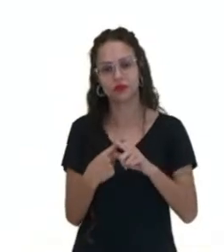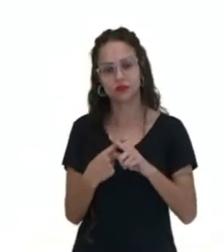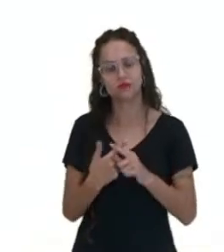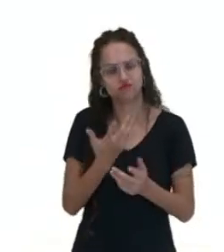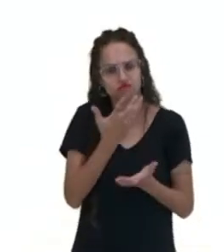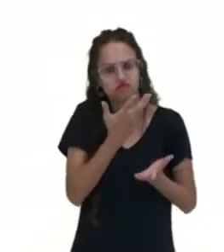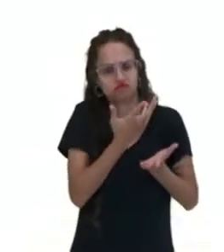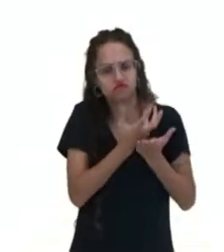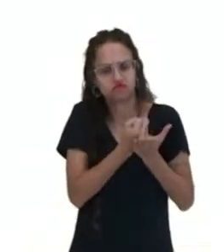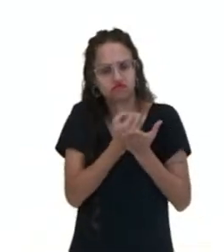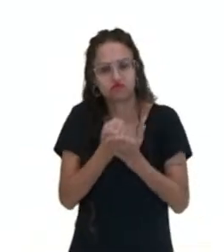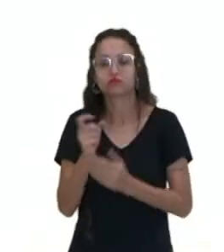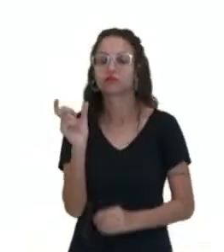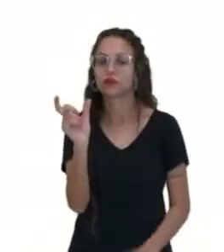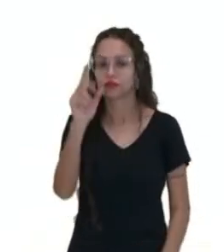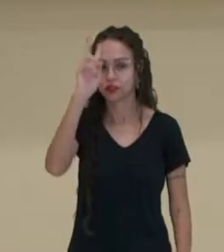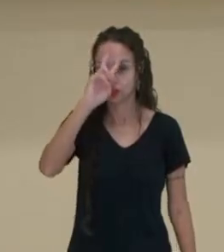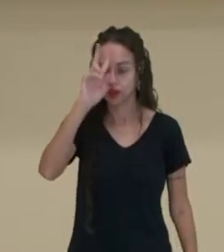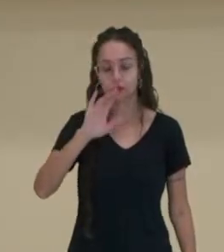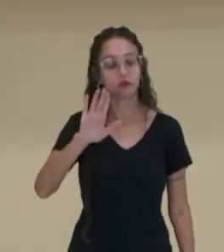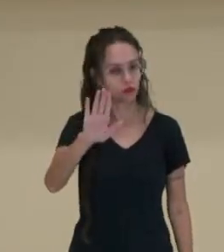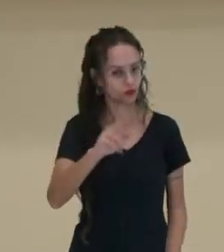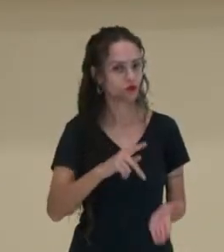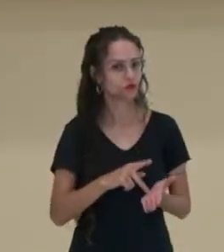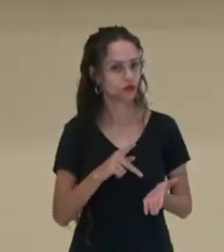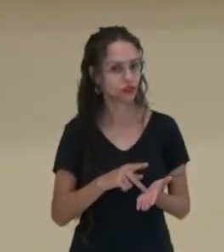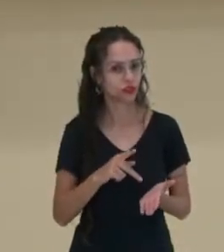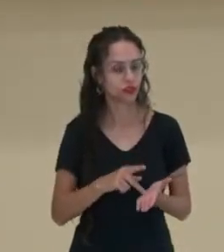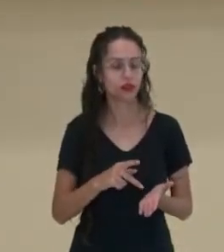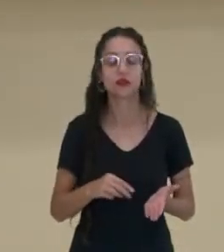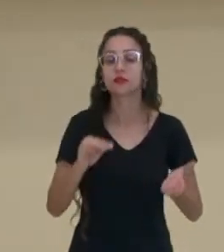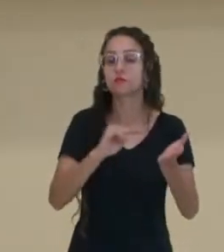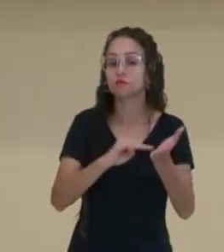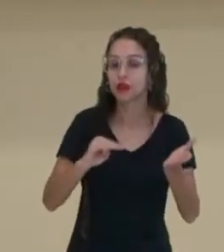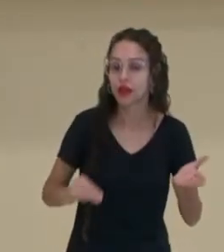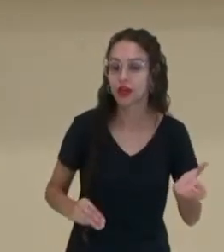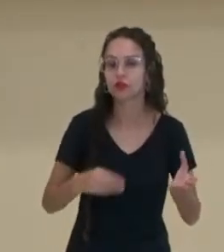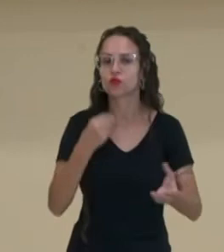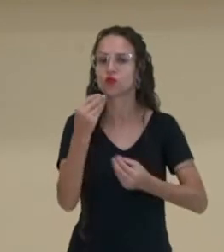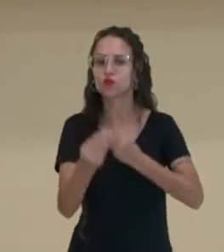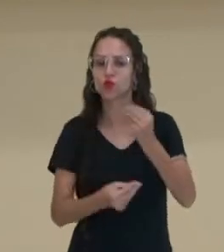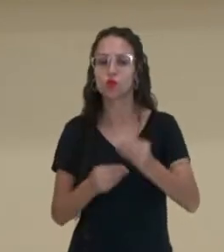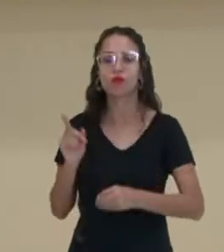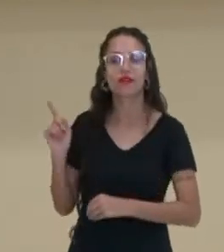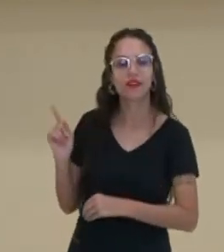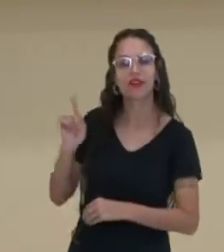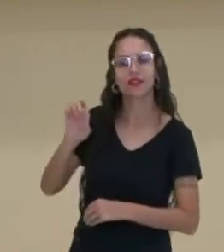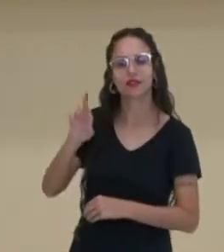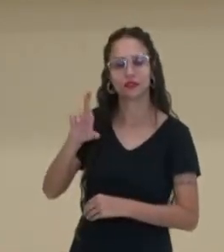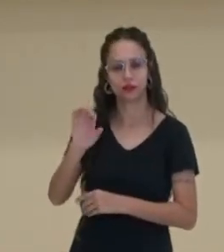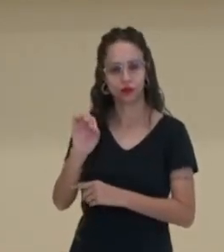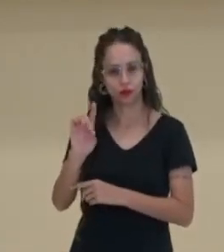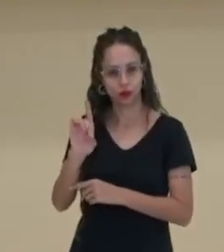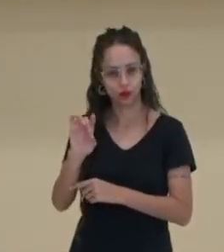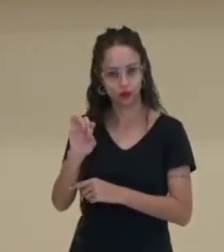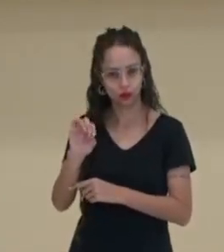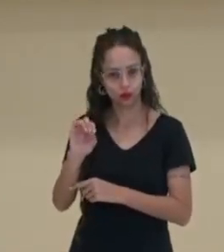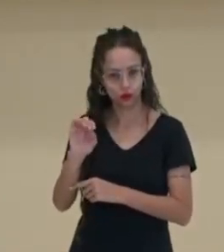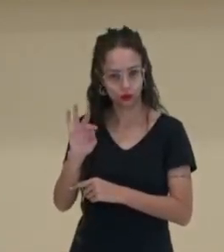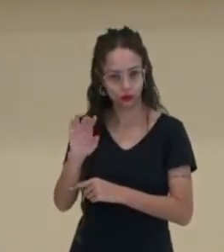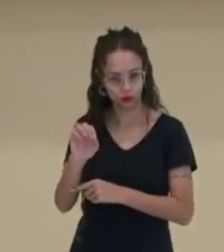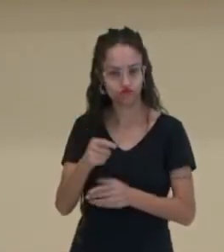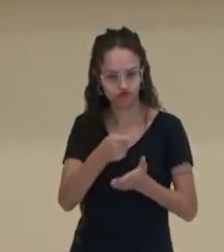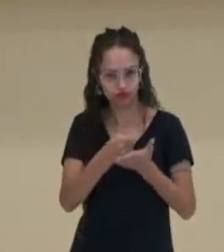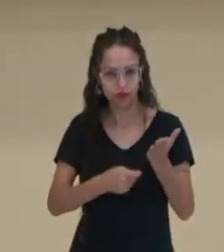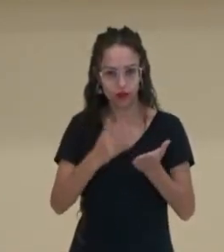registros o termo história. Agora é verdade, o método, a forma como o Heródoto escreveu os livros, né,